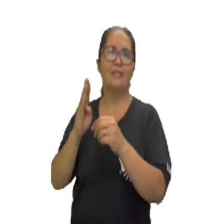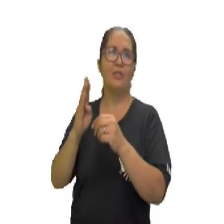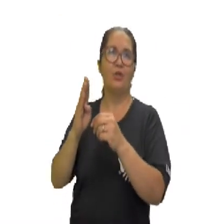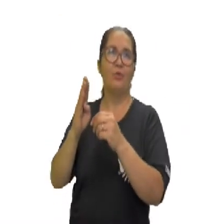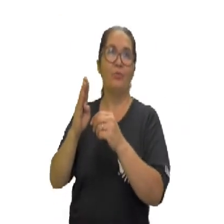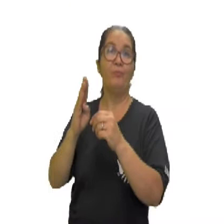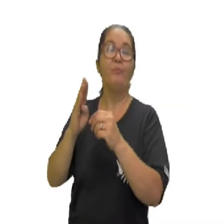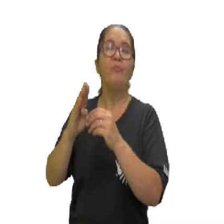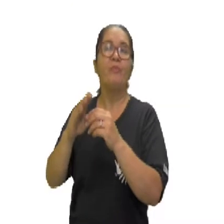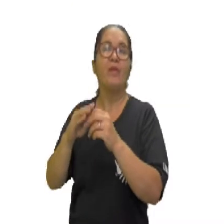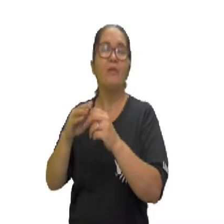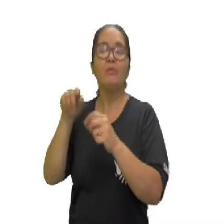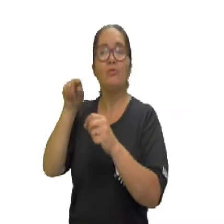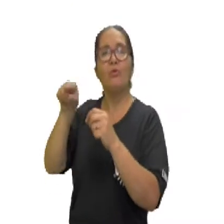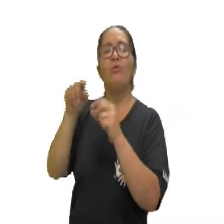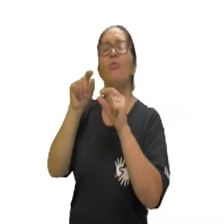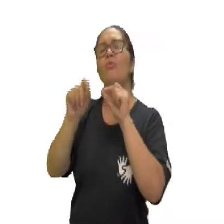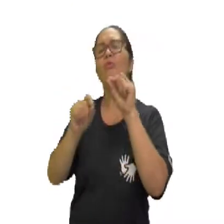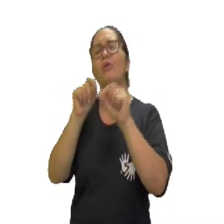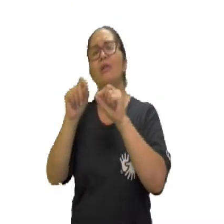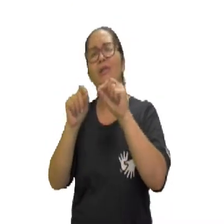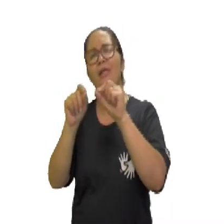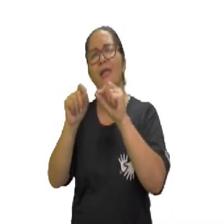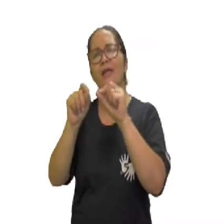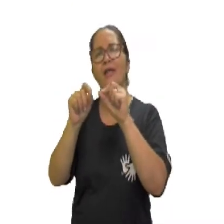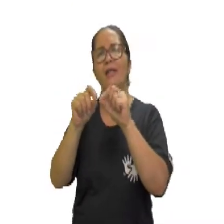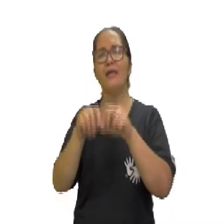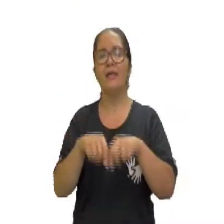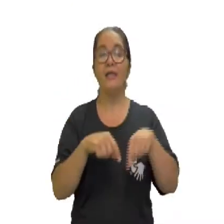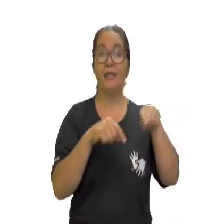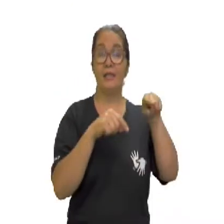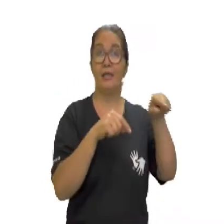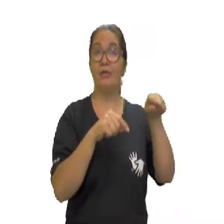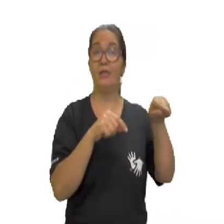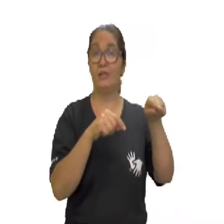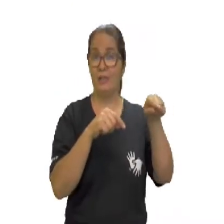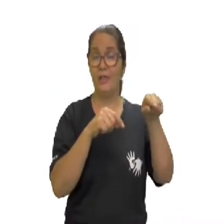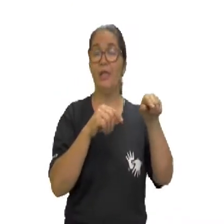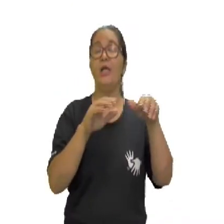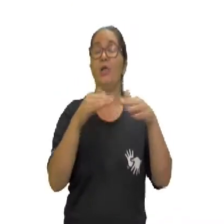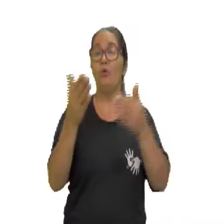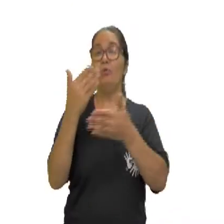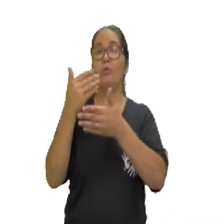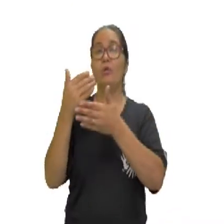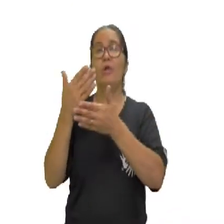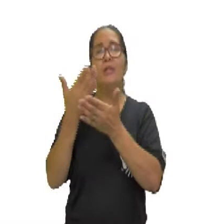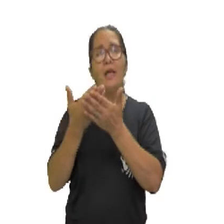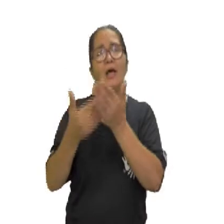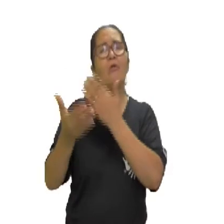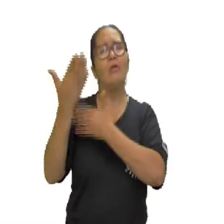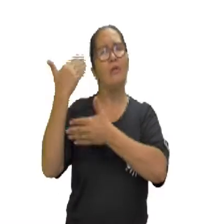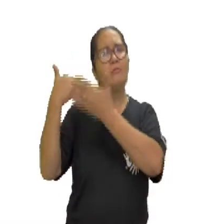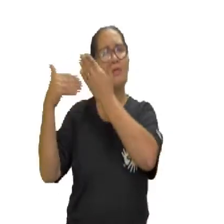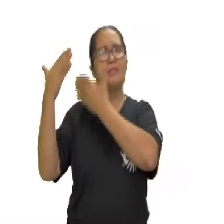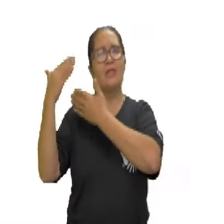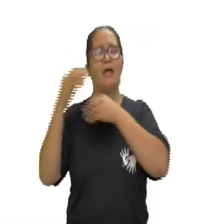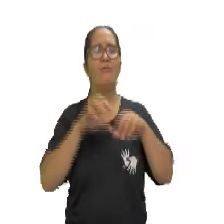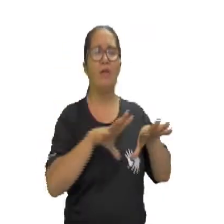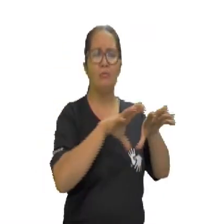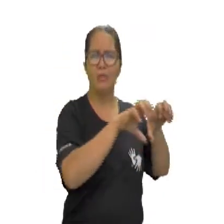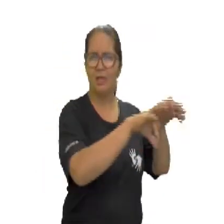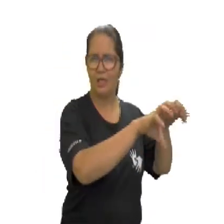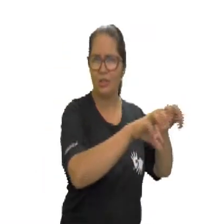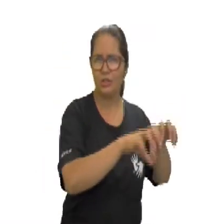falou que a região os campos são mais da região sul? A gente falou que a caatinga é mais da região